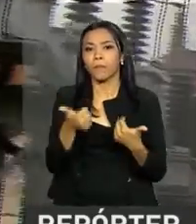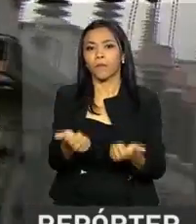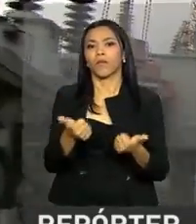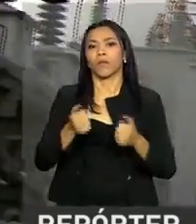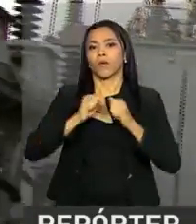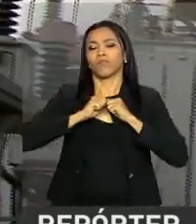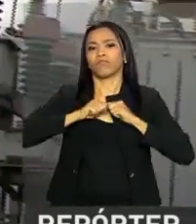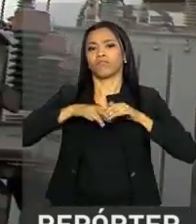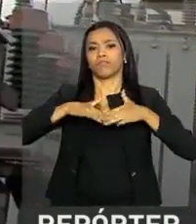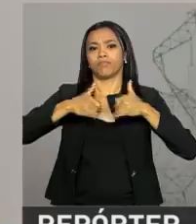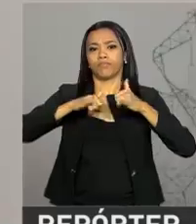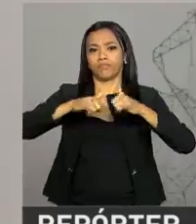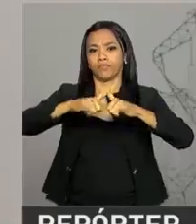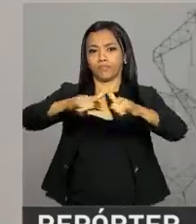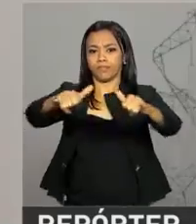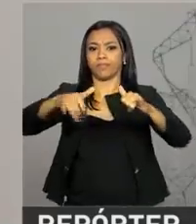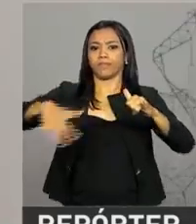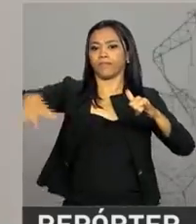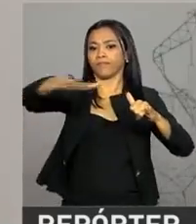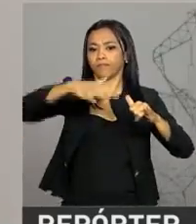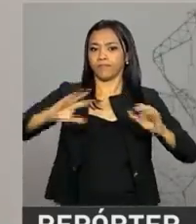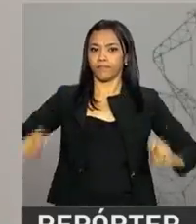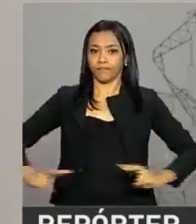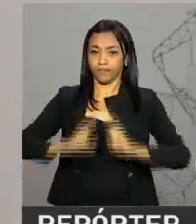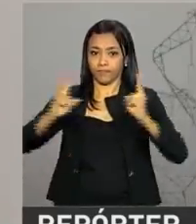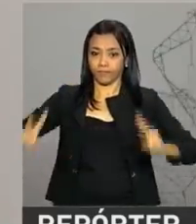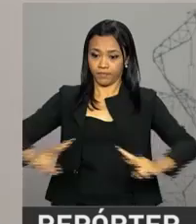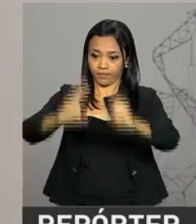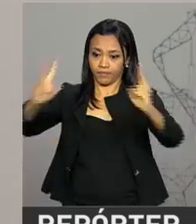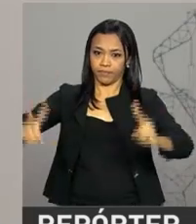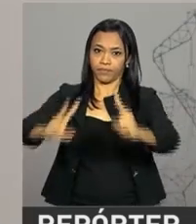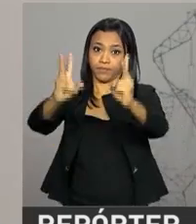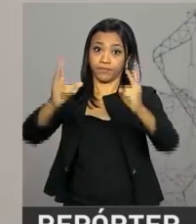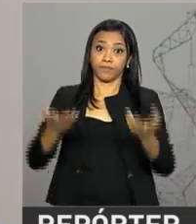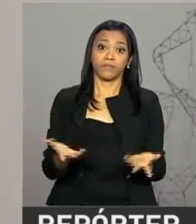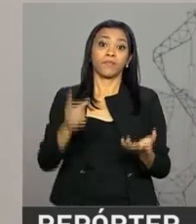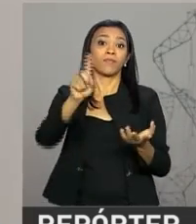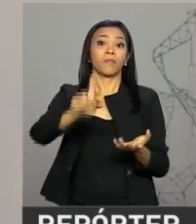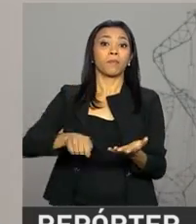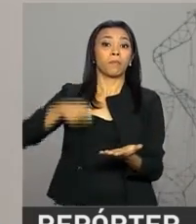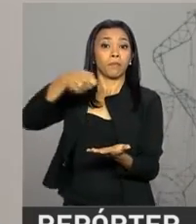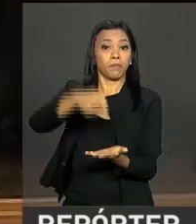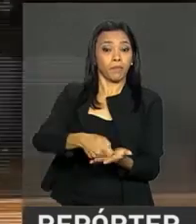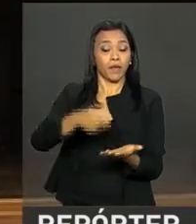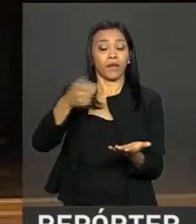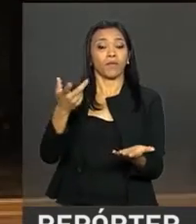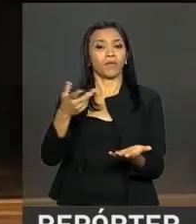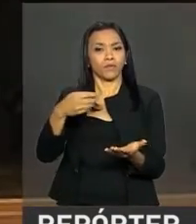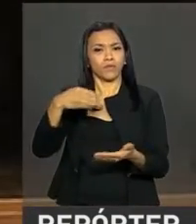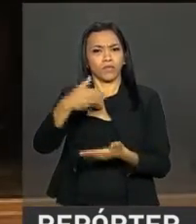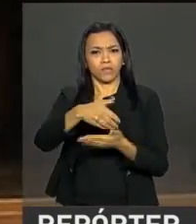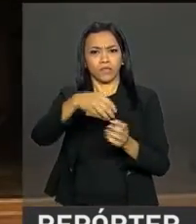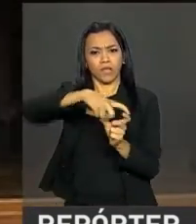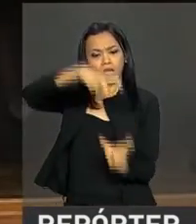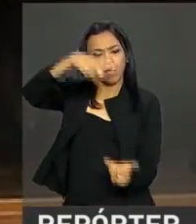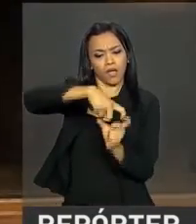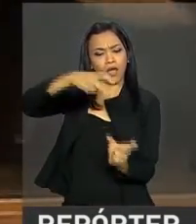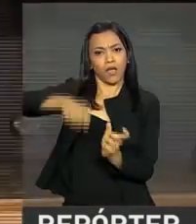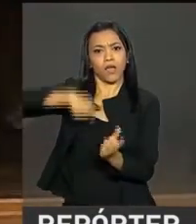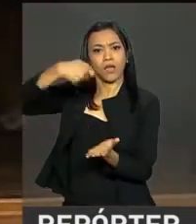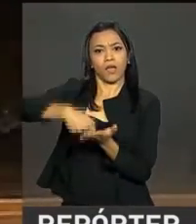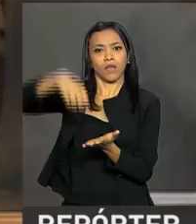da conta de desenvolvimento energético cd é encargo pago na conta de luz e mudança nos leilões de